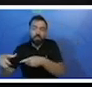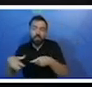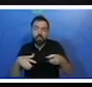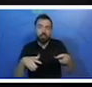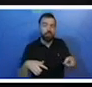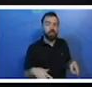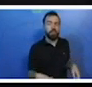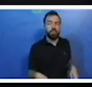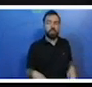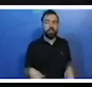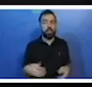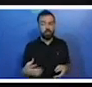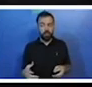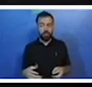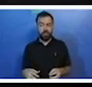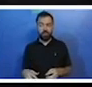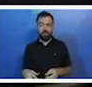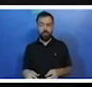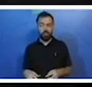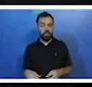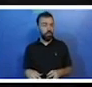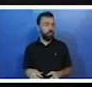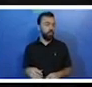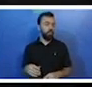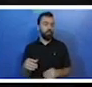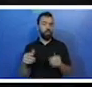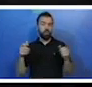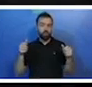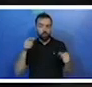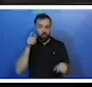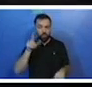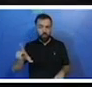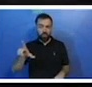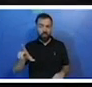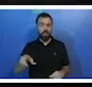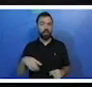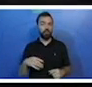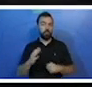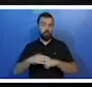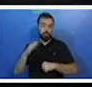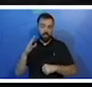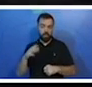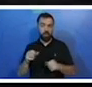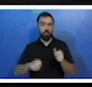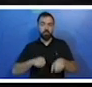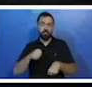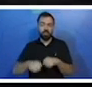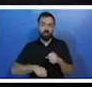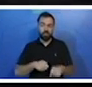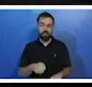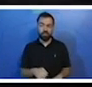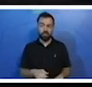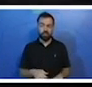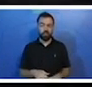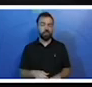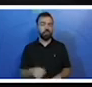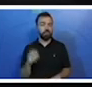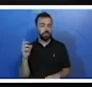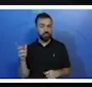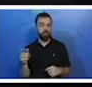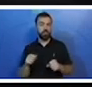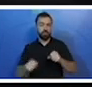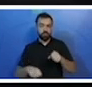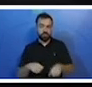fazer essa prática esportiva de uma maneira muito mais tranquila. Então, aprender de andar de bicicleta ainda incentiva